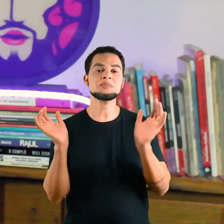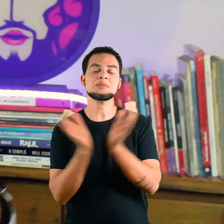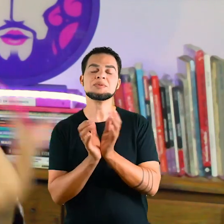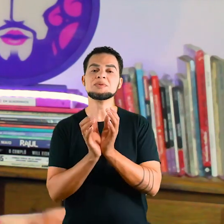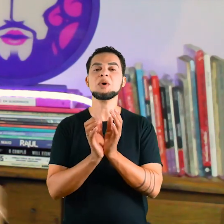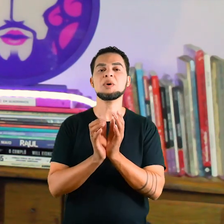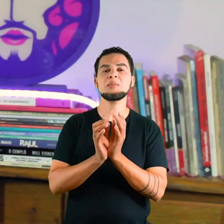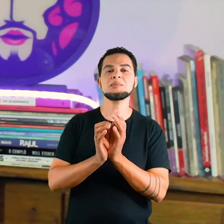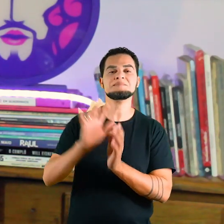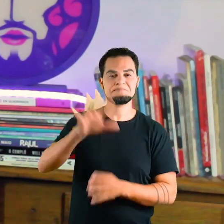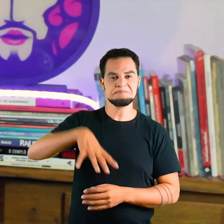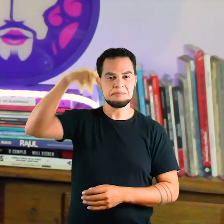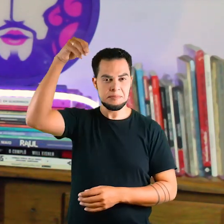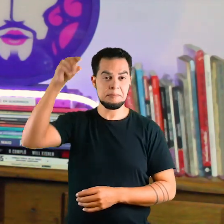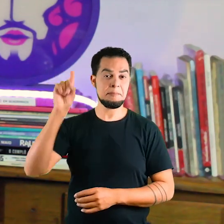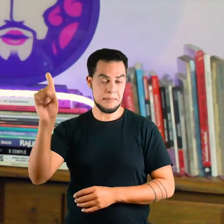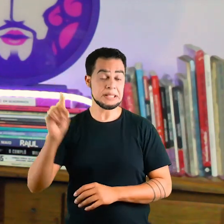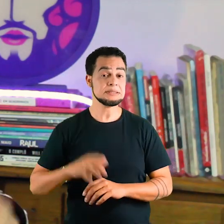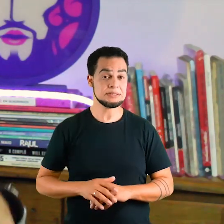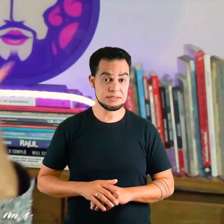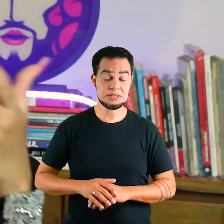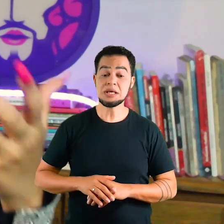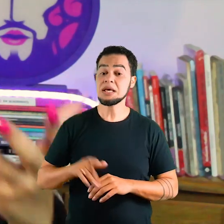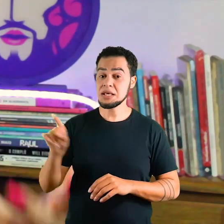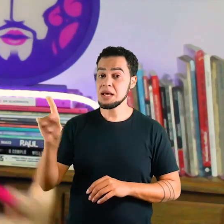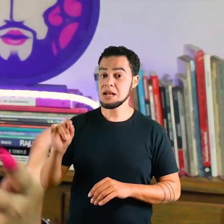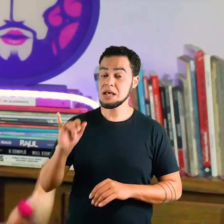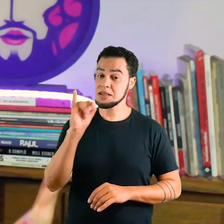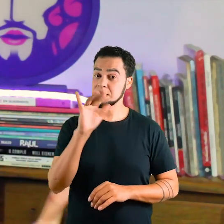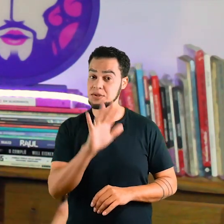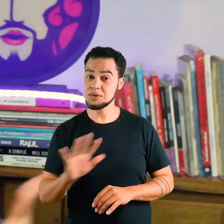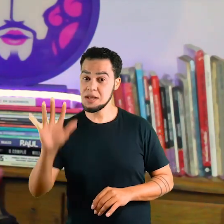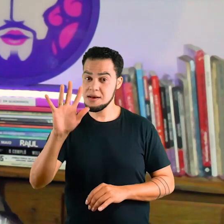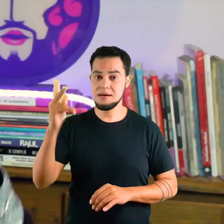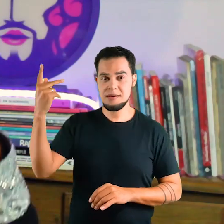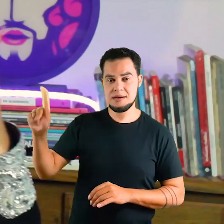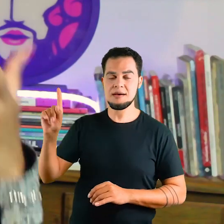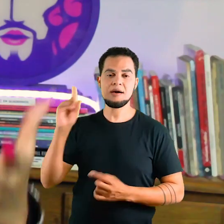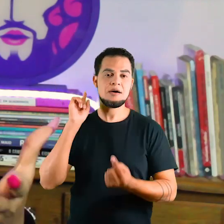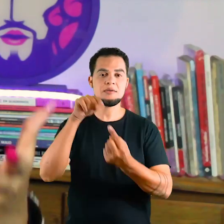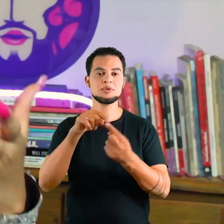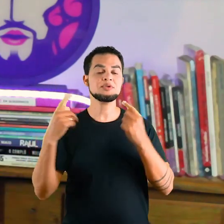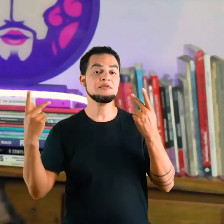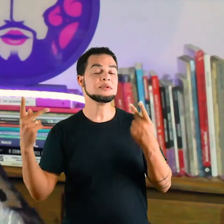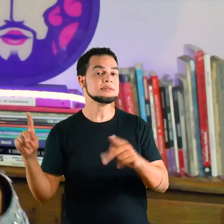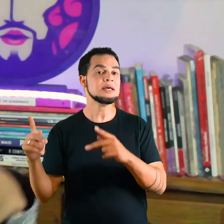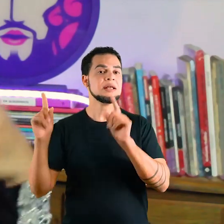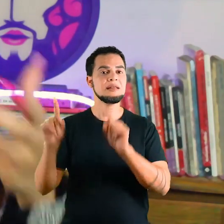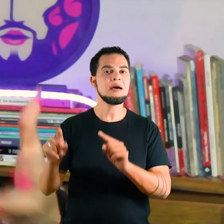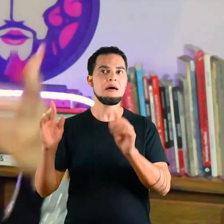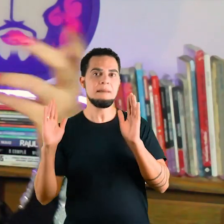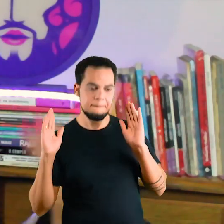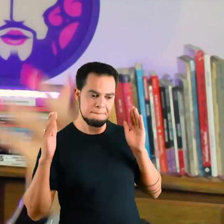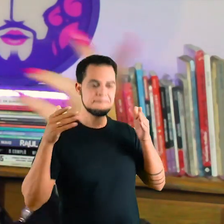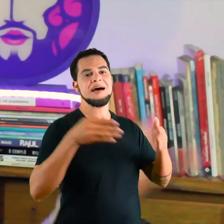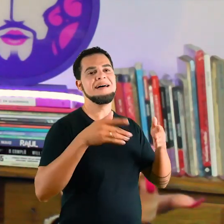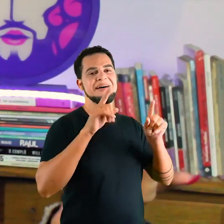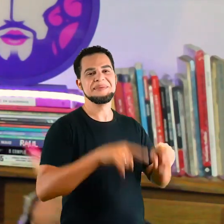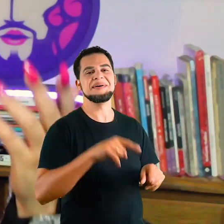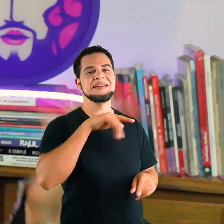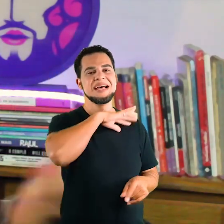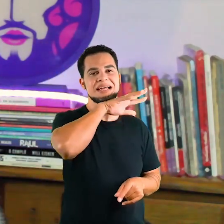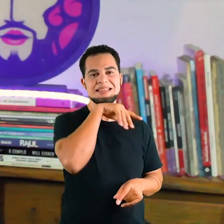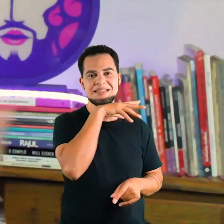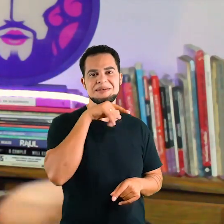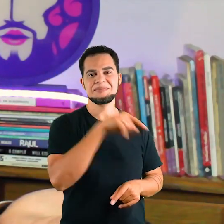Comuna de Paris e da Primeira Internacional dos Trabalhadores. E o internacionalismo dele, ele era voltado aos nossos irmãos não humanos,